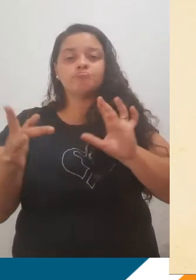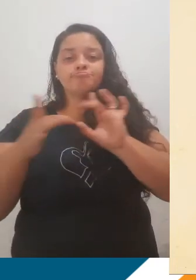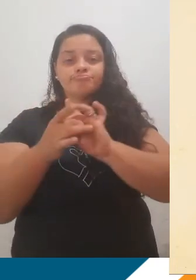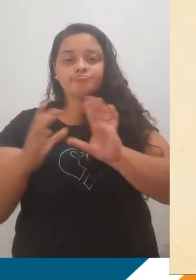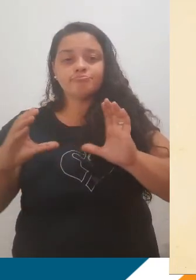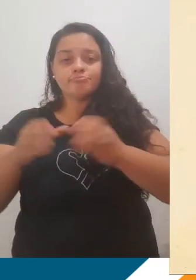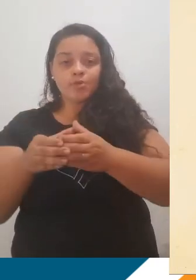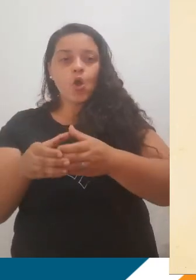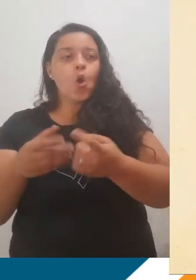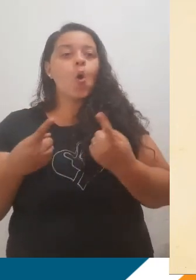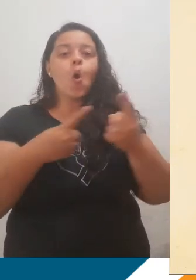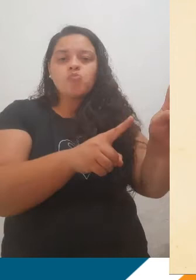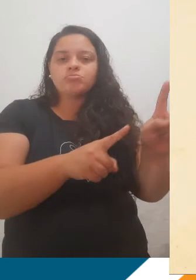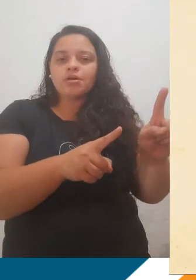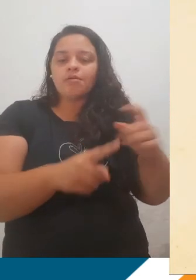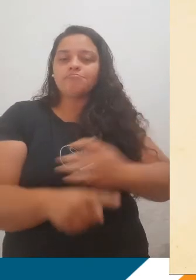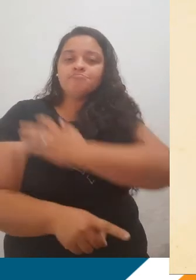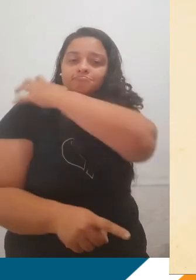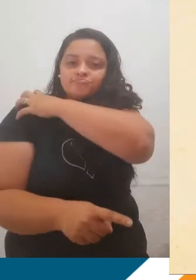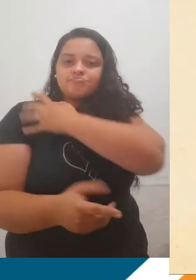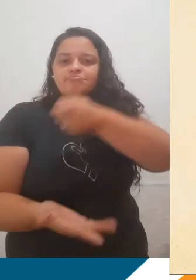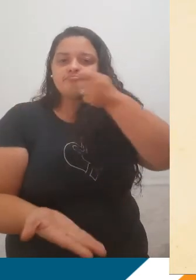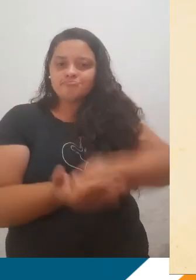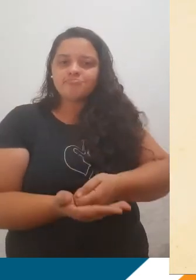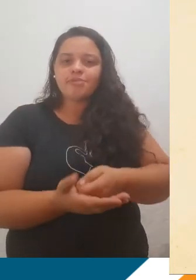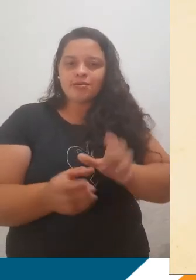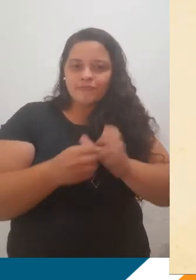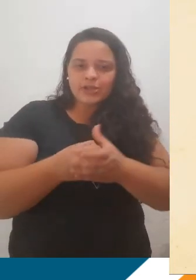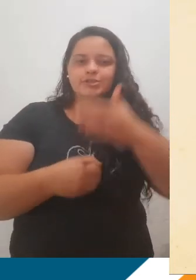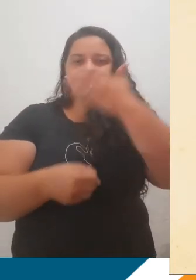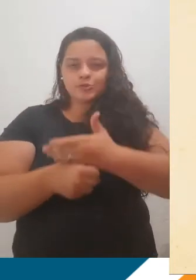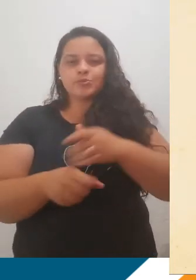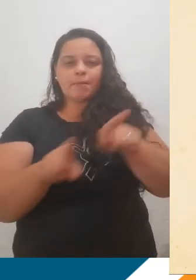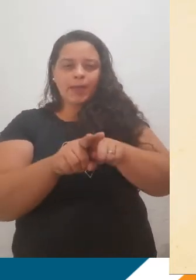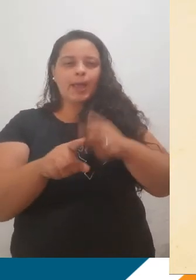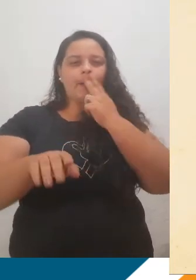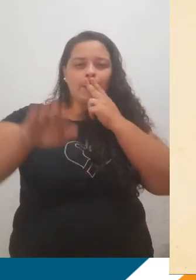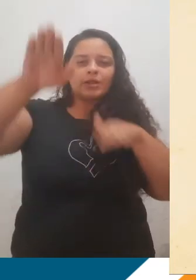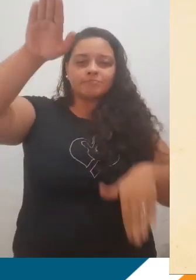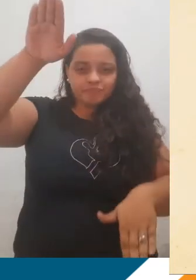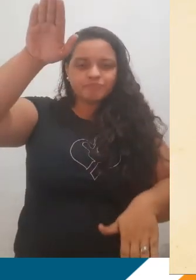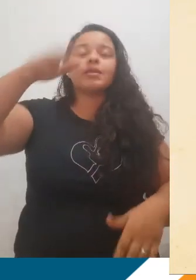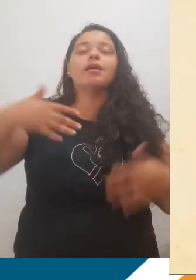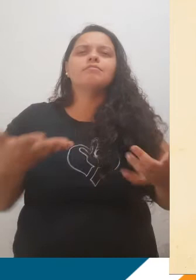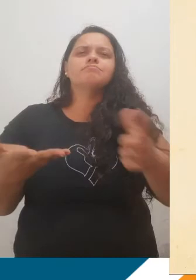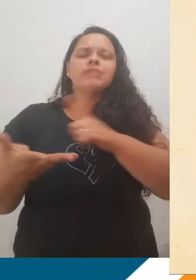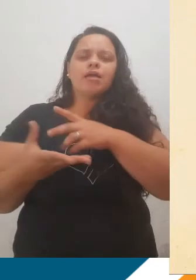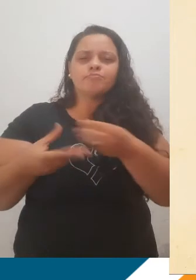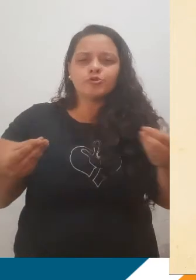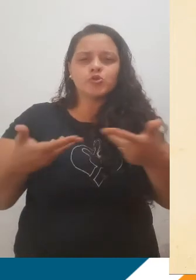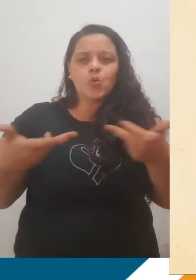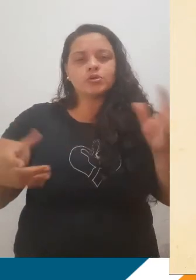contra regimes autoritários, como o fascismo e o nazismo. Então isso representa uma contradição e faz crescer as pressões para que